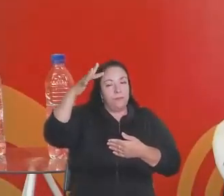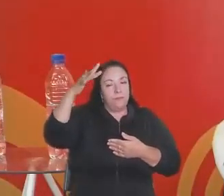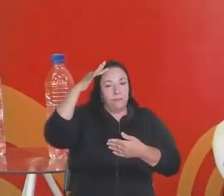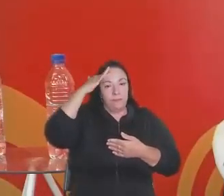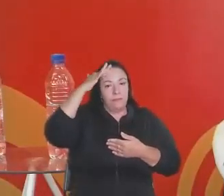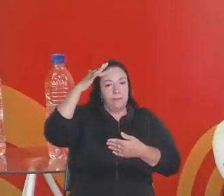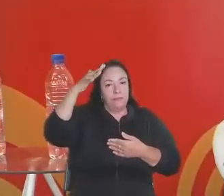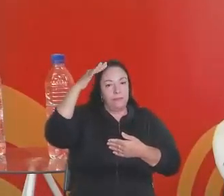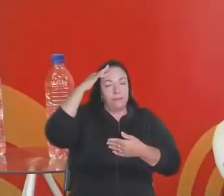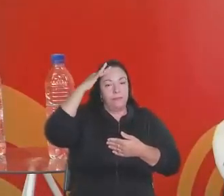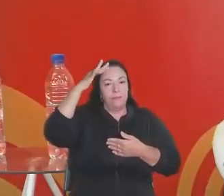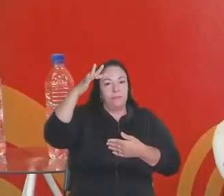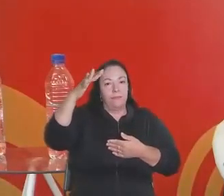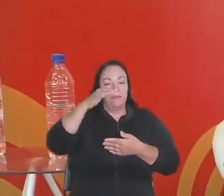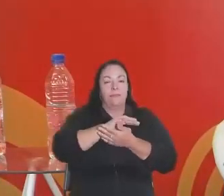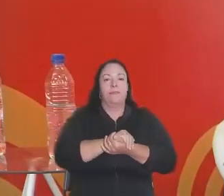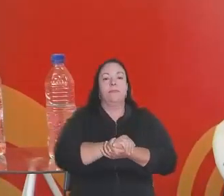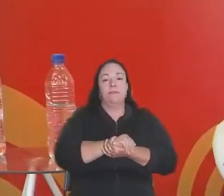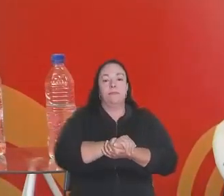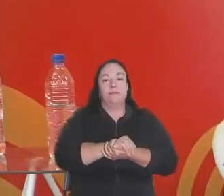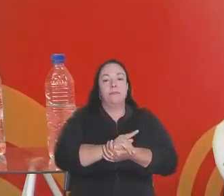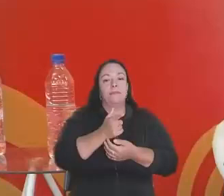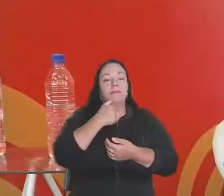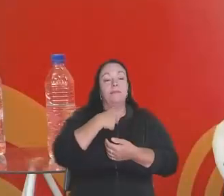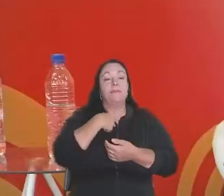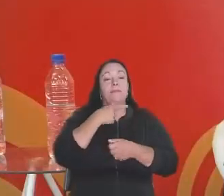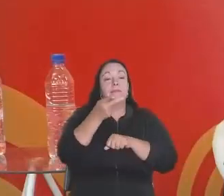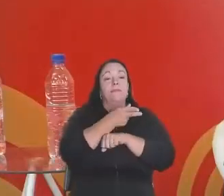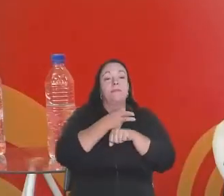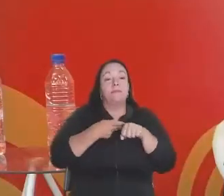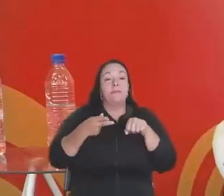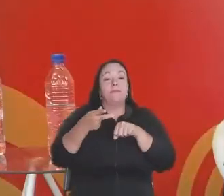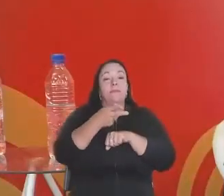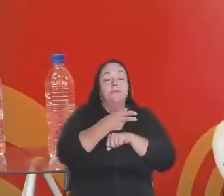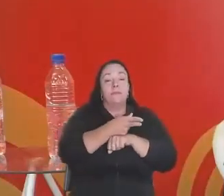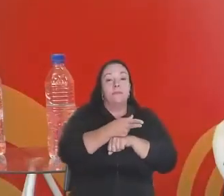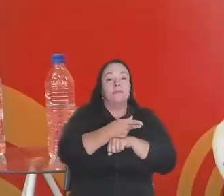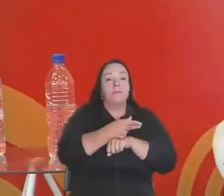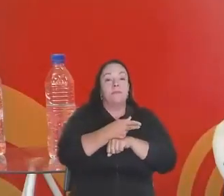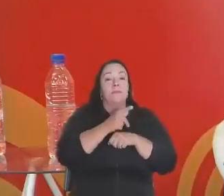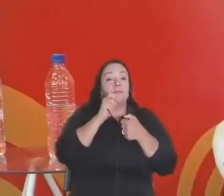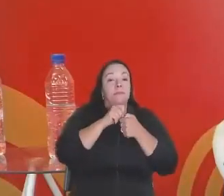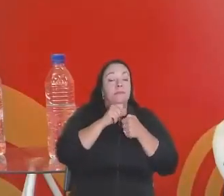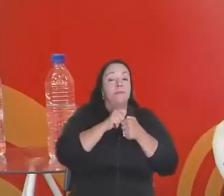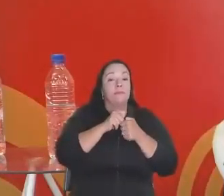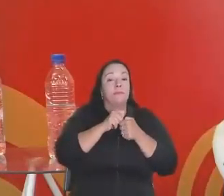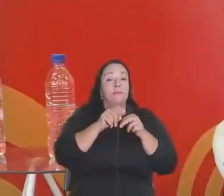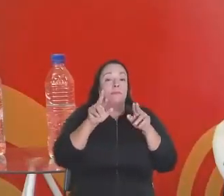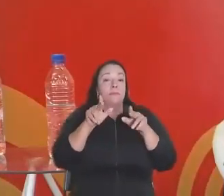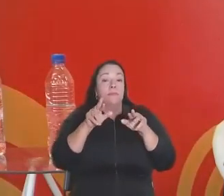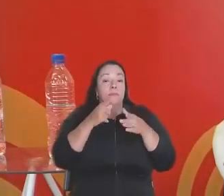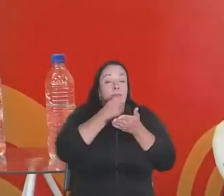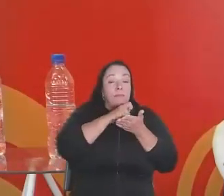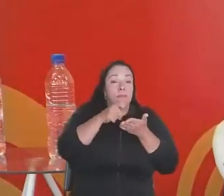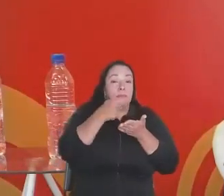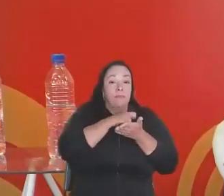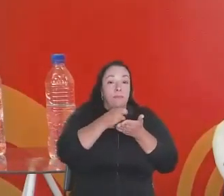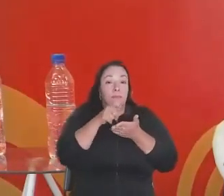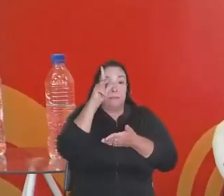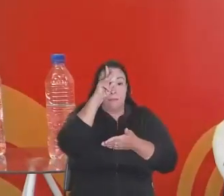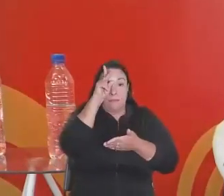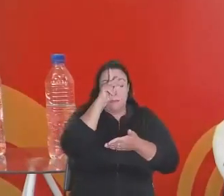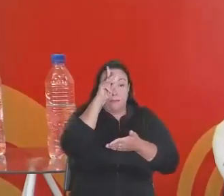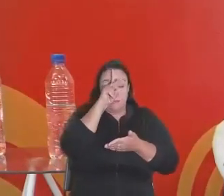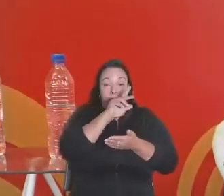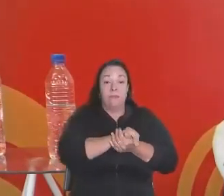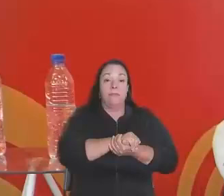imaginando. Então eu falei assim, eu vou procurar seguir essa linha. Quando eu for registrar uma história, eu quero